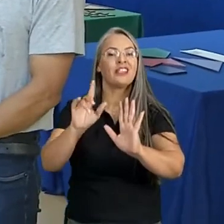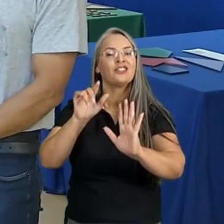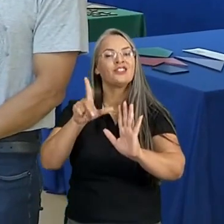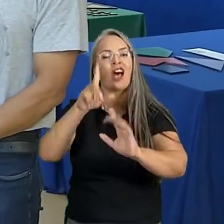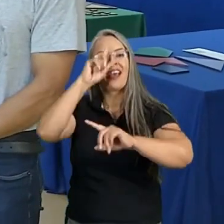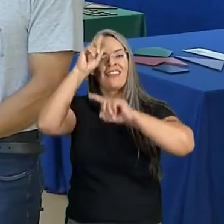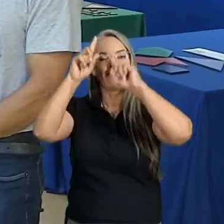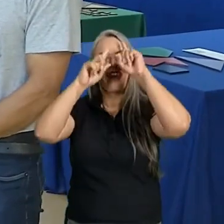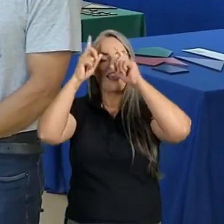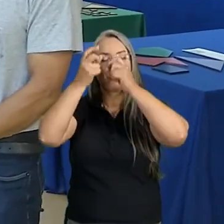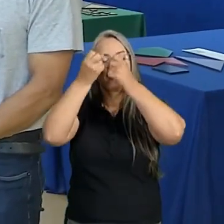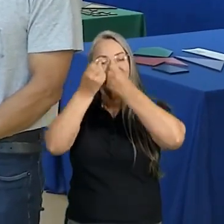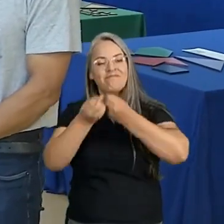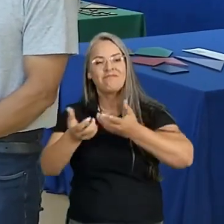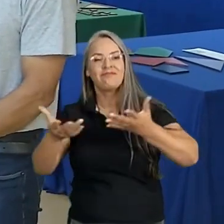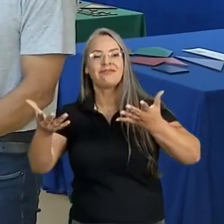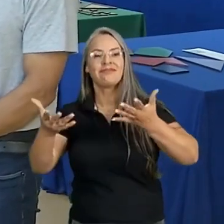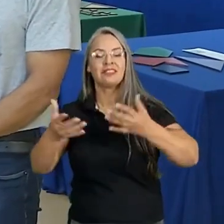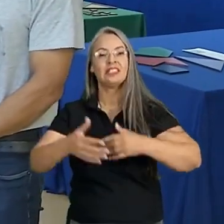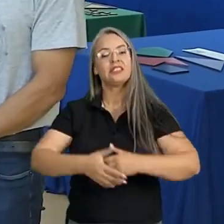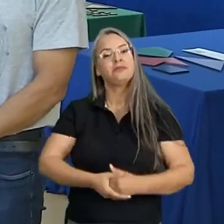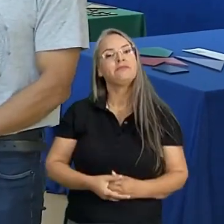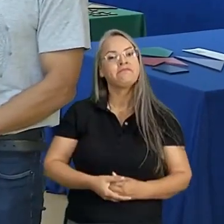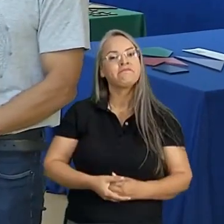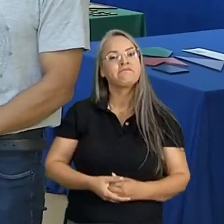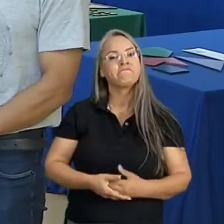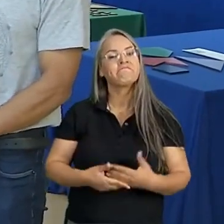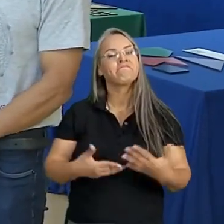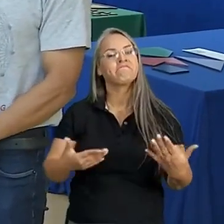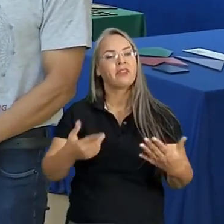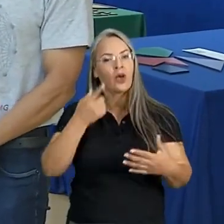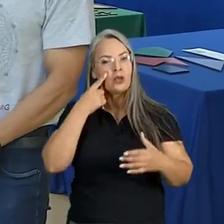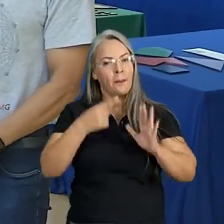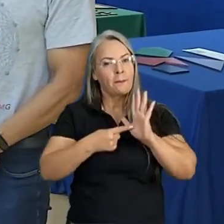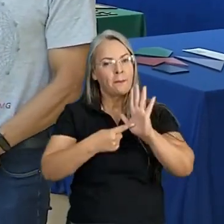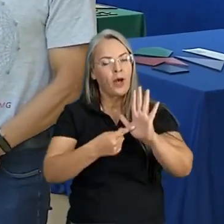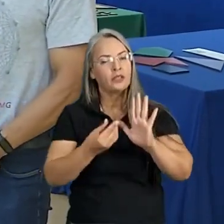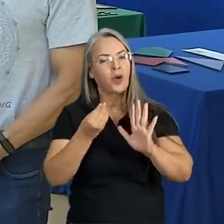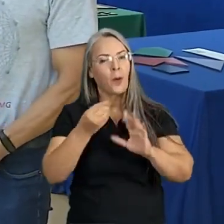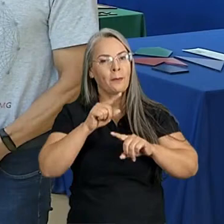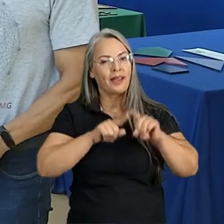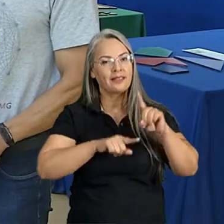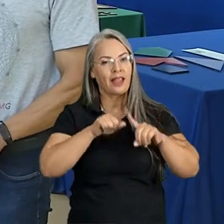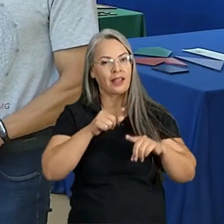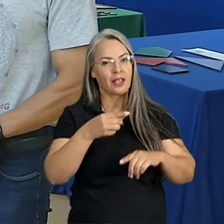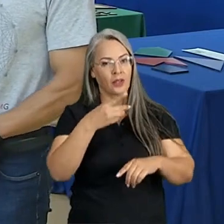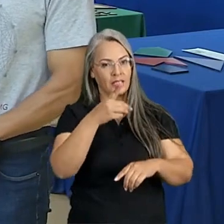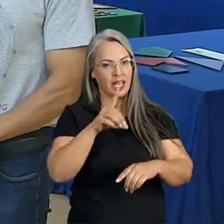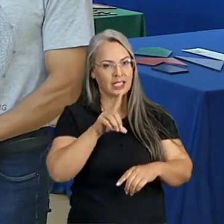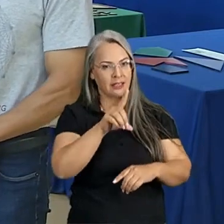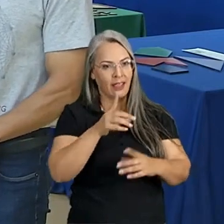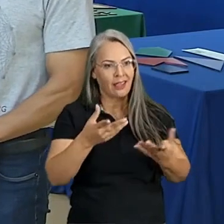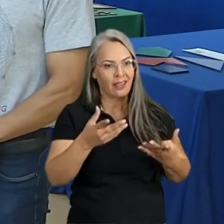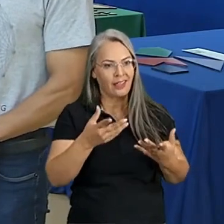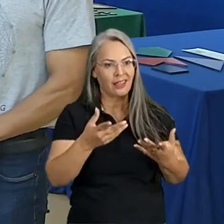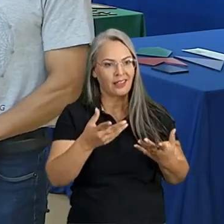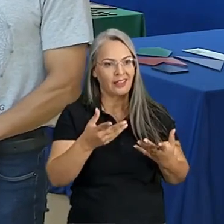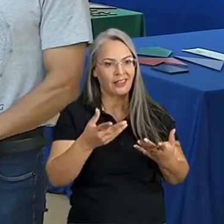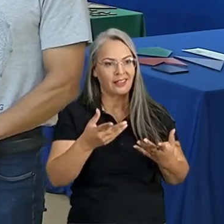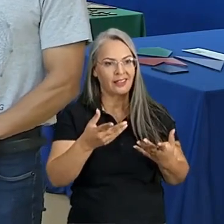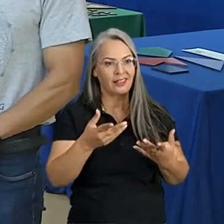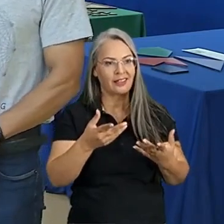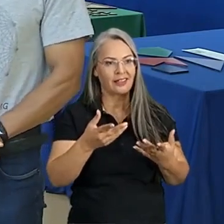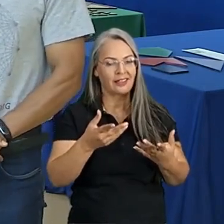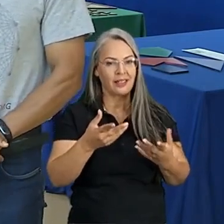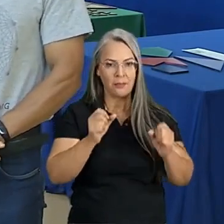então dá para a gente conhecer um pouco dessa impressora 3D e desses materiais feito manualmente aqui nesse